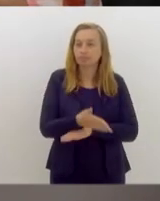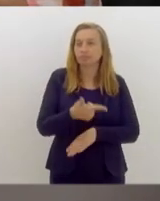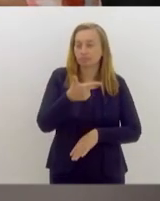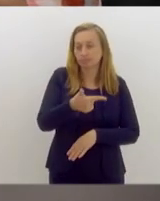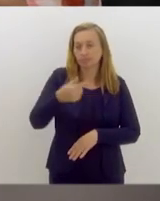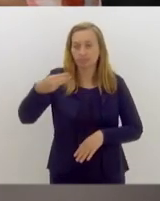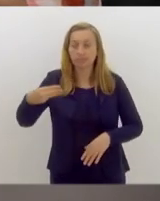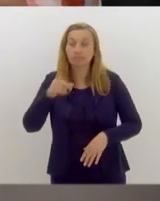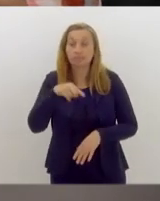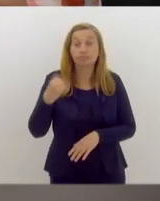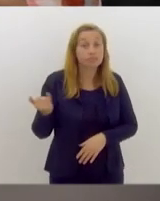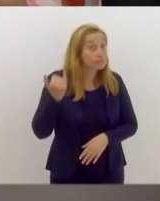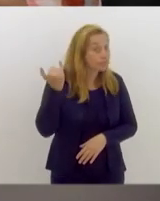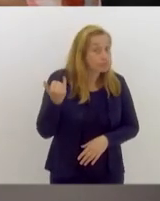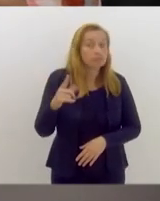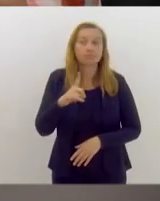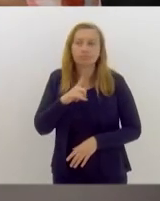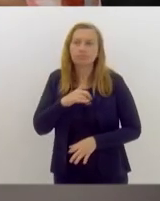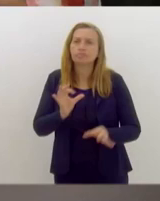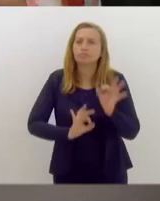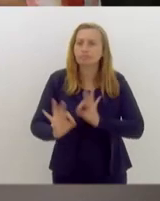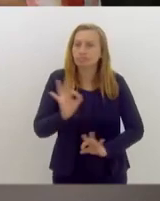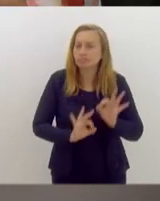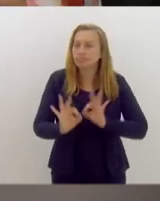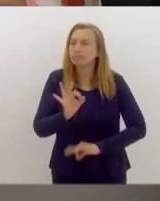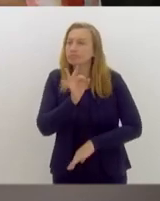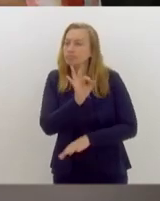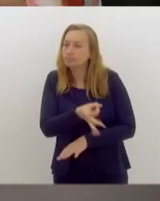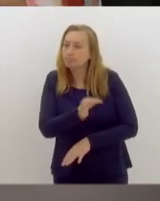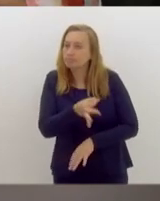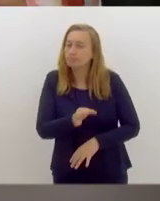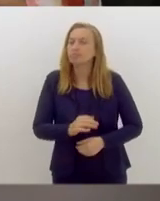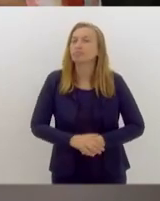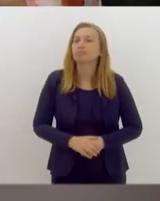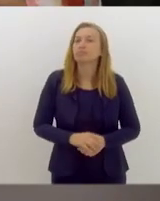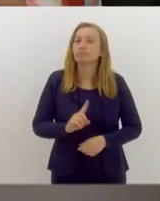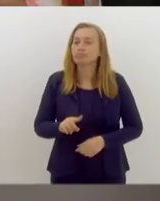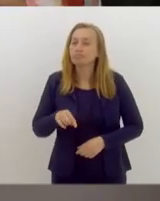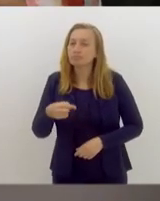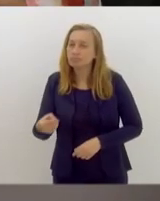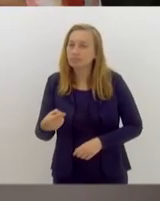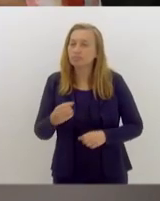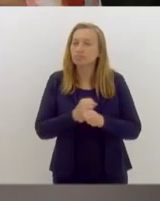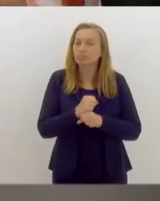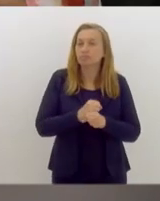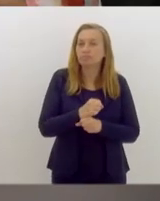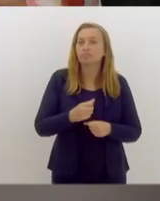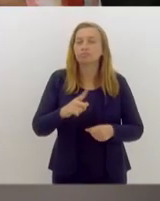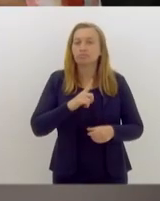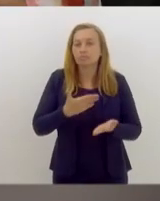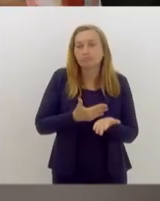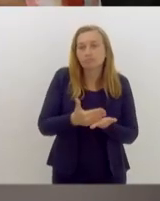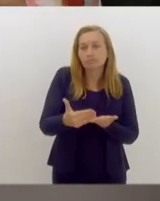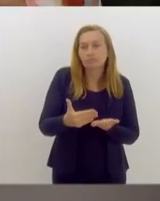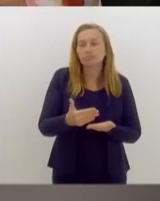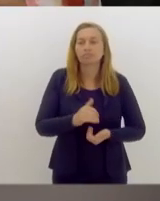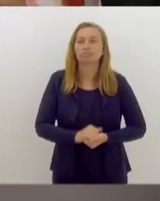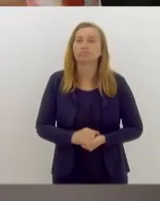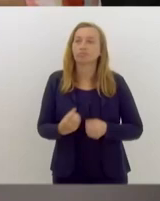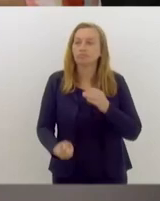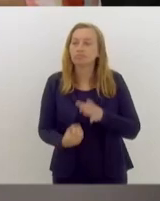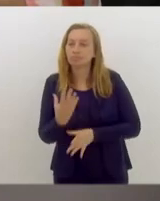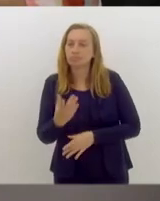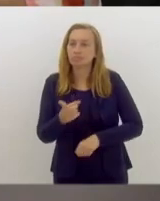é importantíssimo que haja um planejamento efetivo para que o próximo ano letivo já inicie com a ampliação da